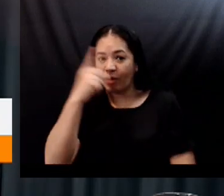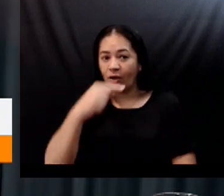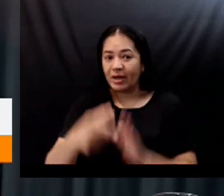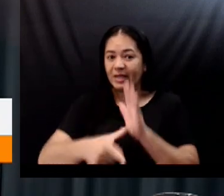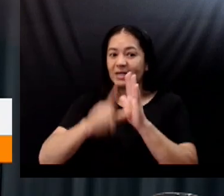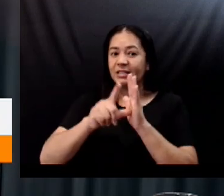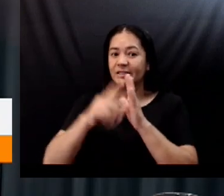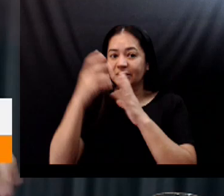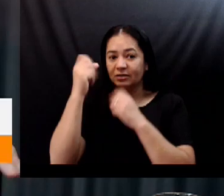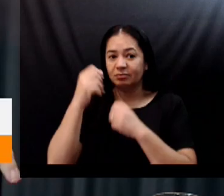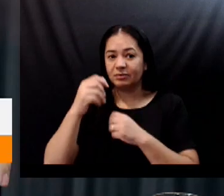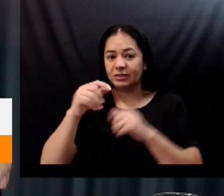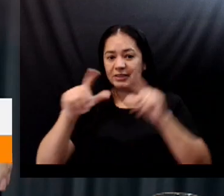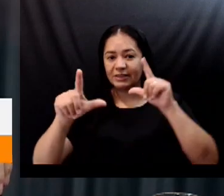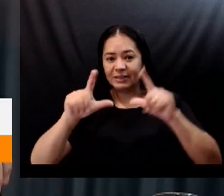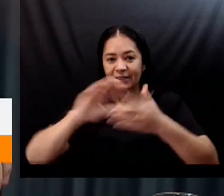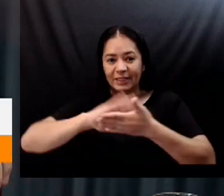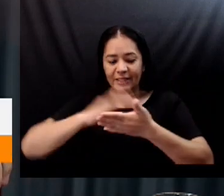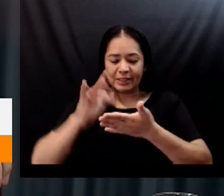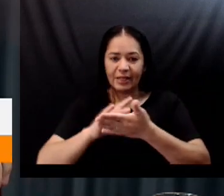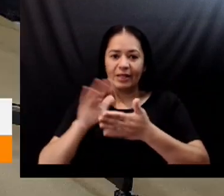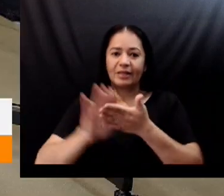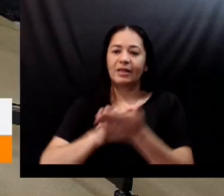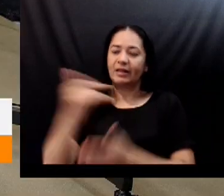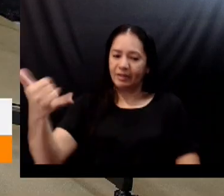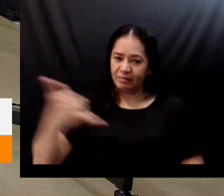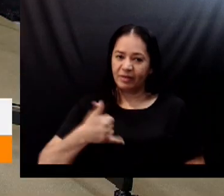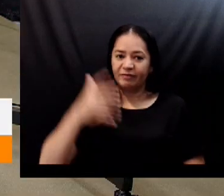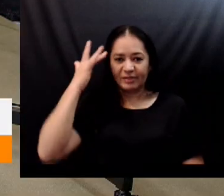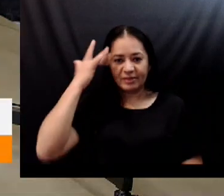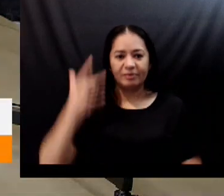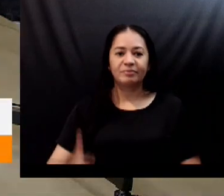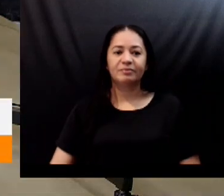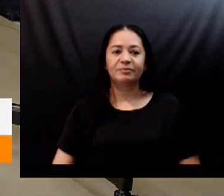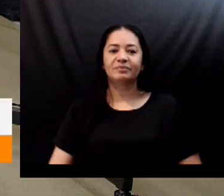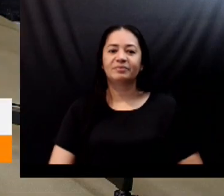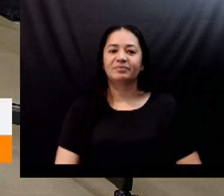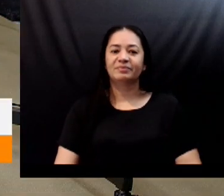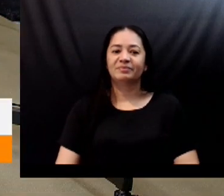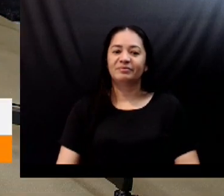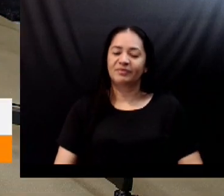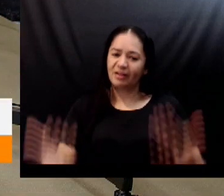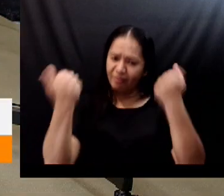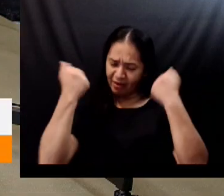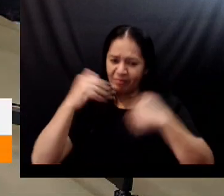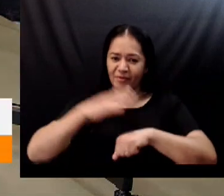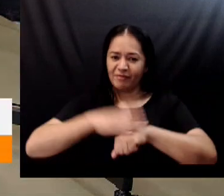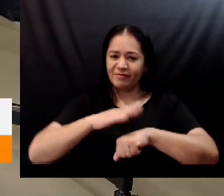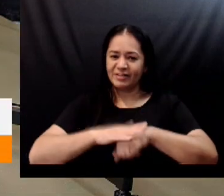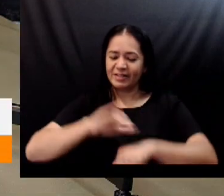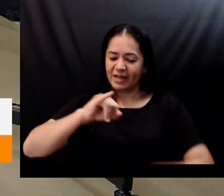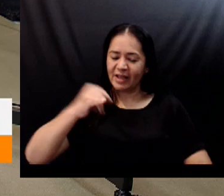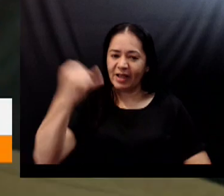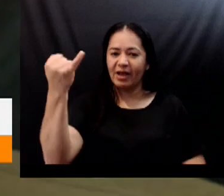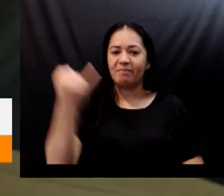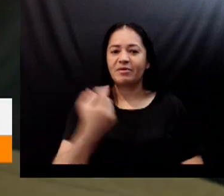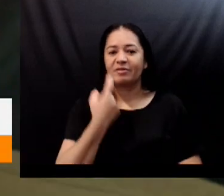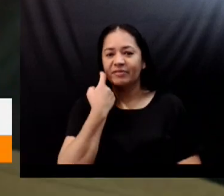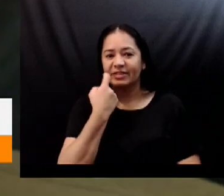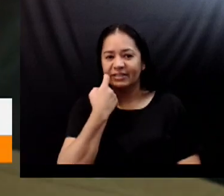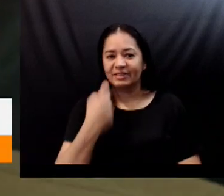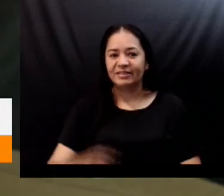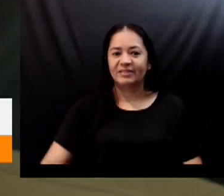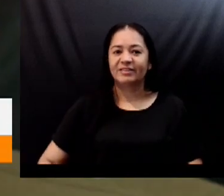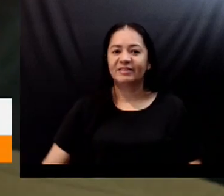tela, você me conta como que você tá amanhã. Vamos fazer isso, turma? Vamos aproveitar a sexta-feira, a gente está falando de